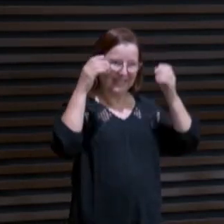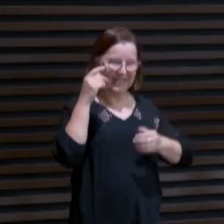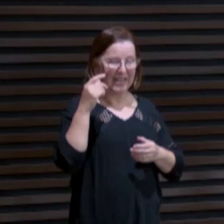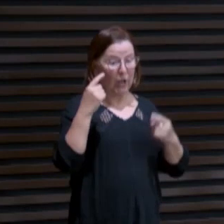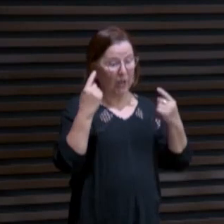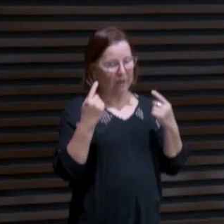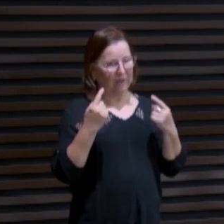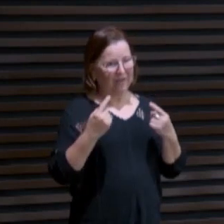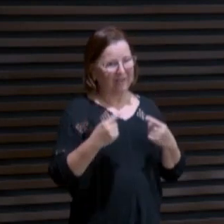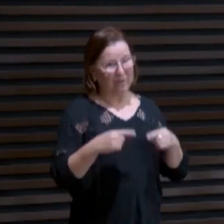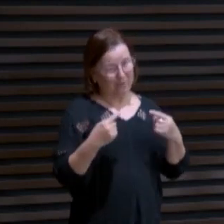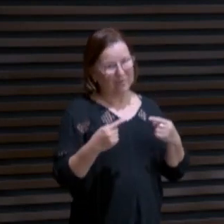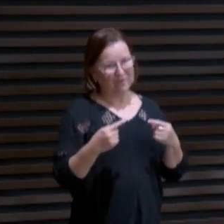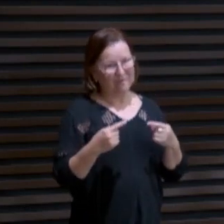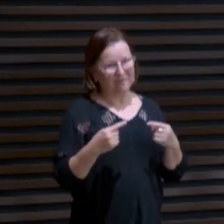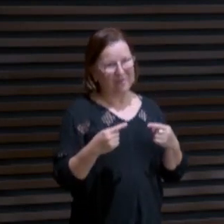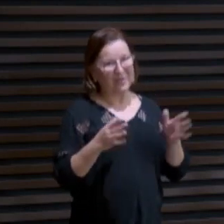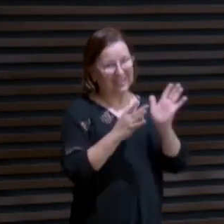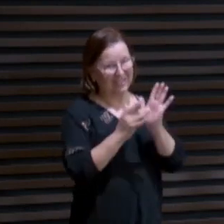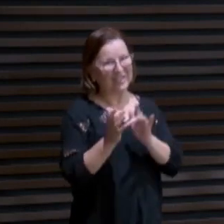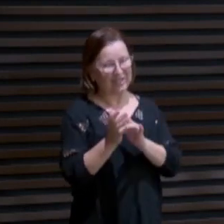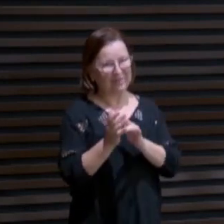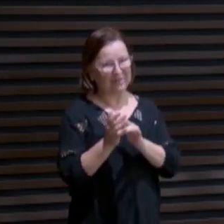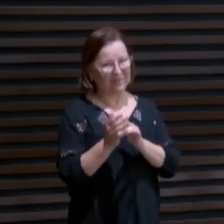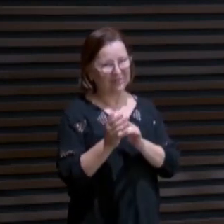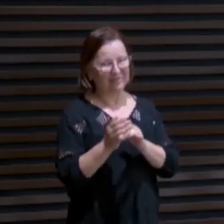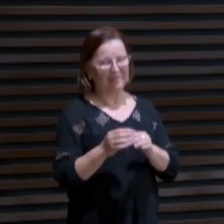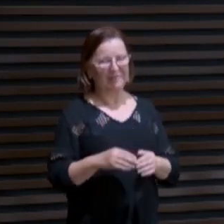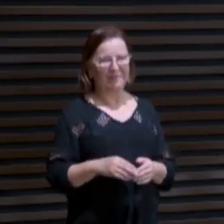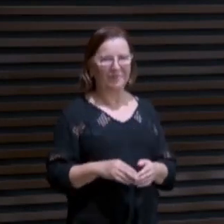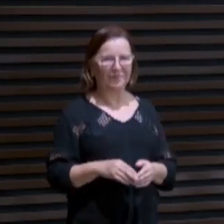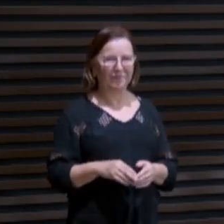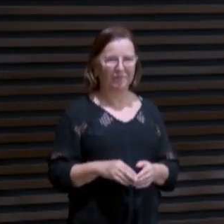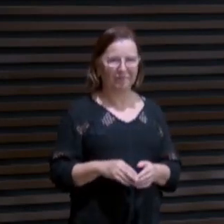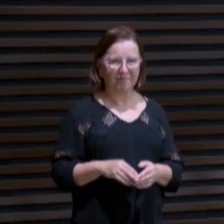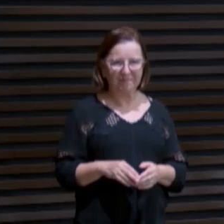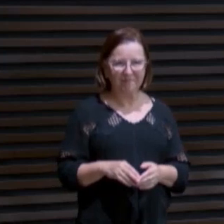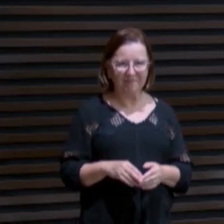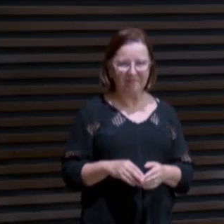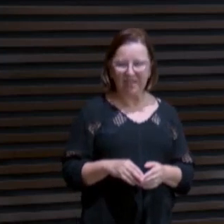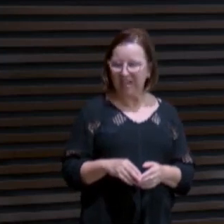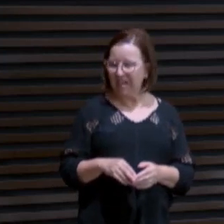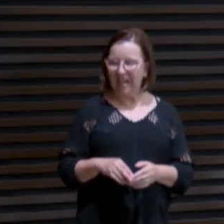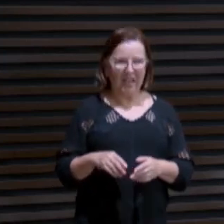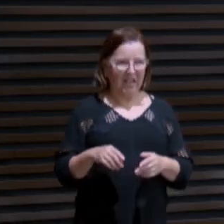contra Jesus Cristo, ameaçando Jesus, dizendo, você é rei, você